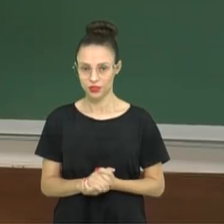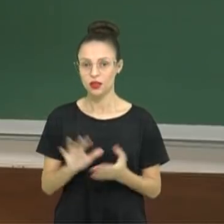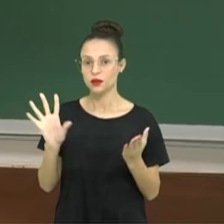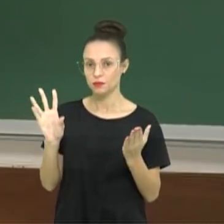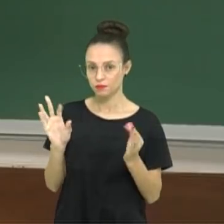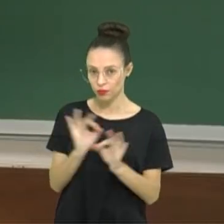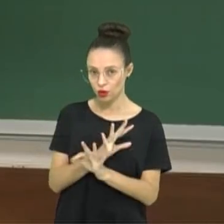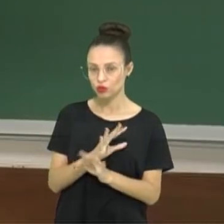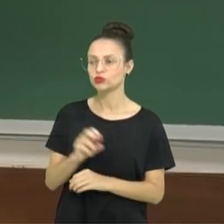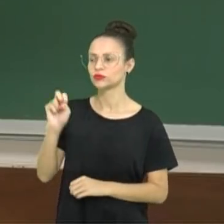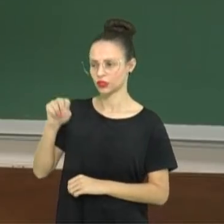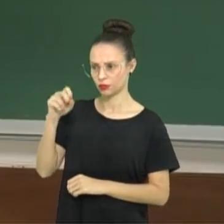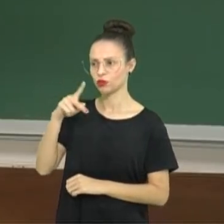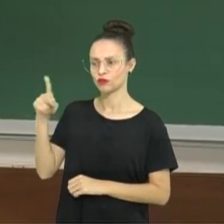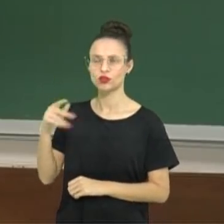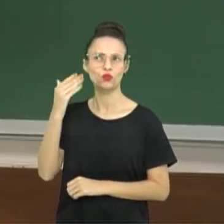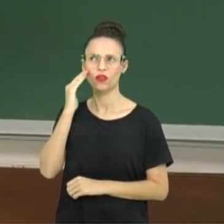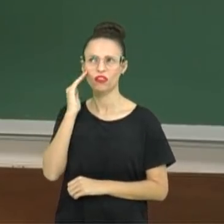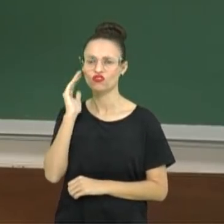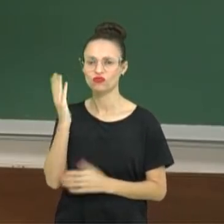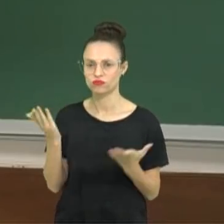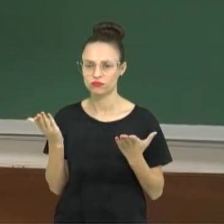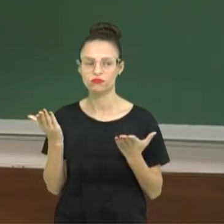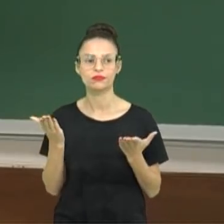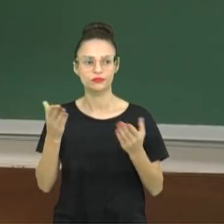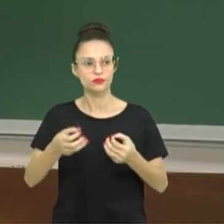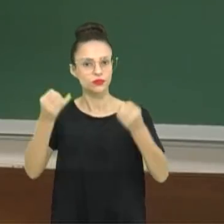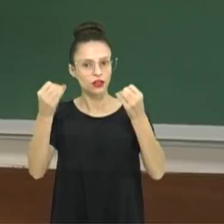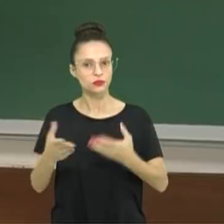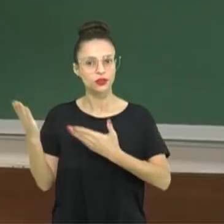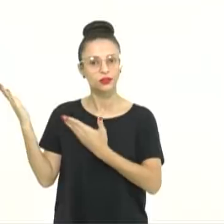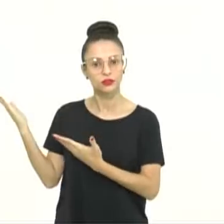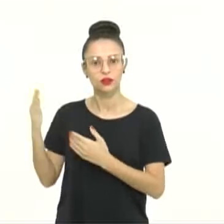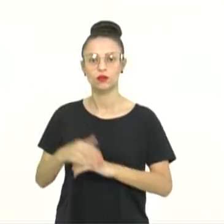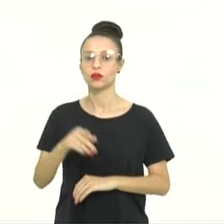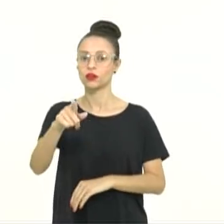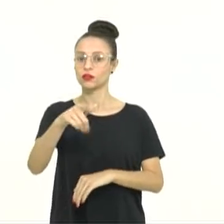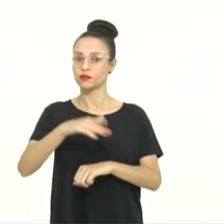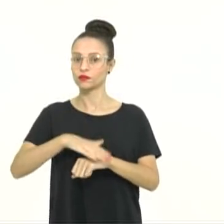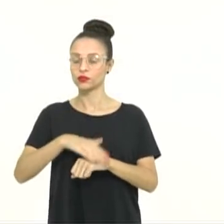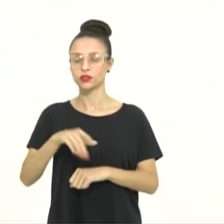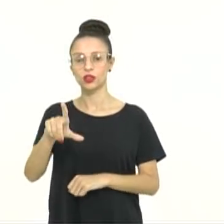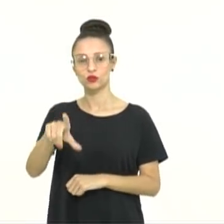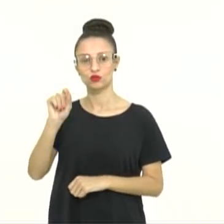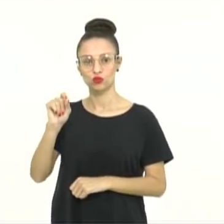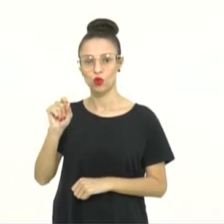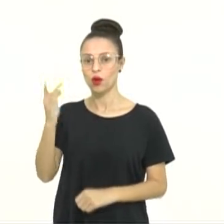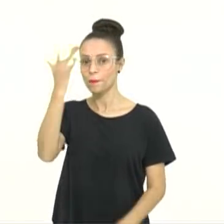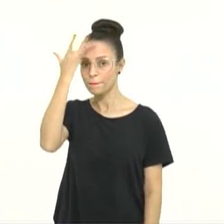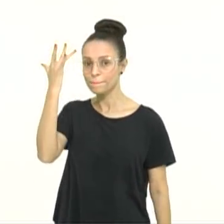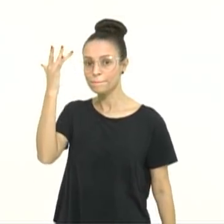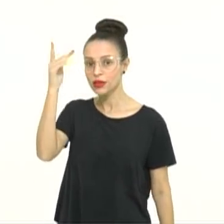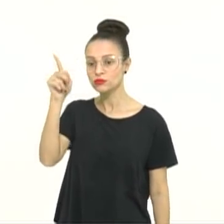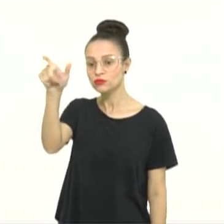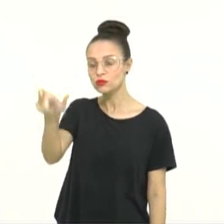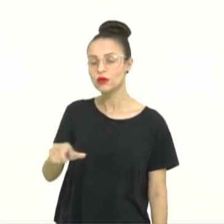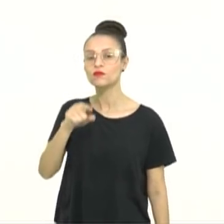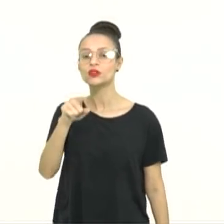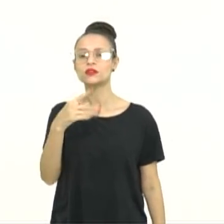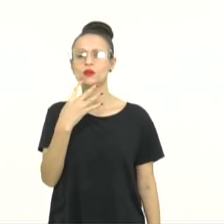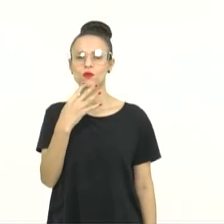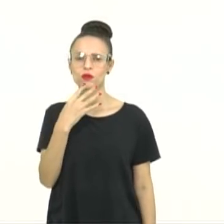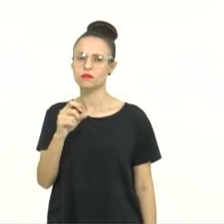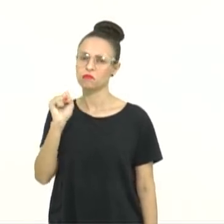Anotou? Sim, professora, eu anotei, mas não entendi direito. Tá aqui a explicação. Escolher uma pessoa conhecida, que pode